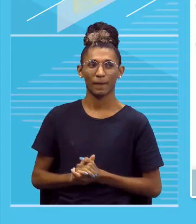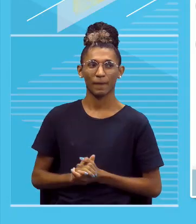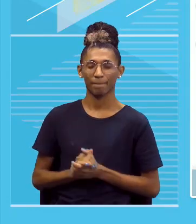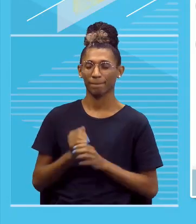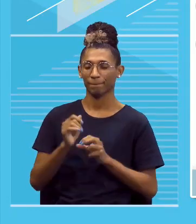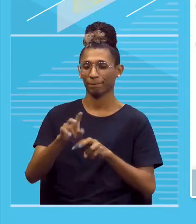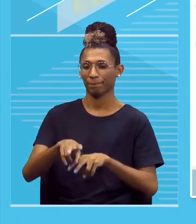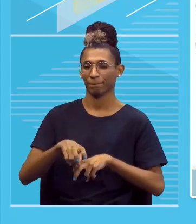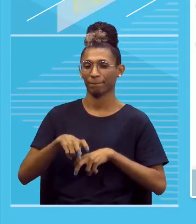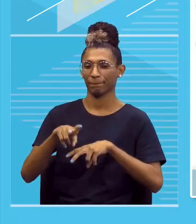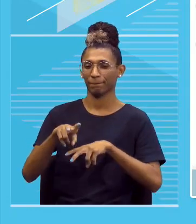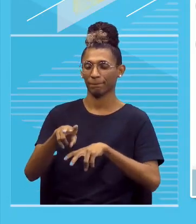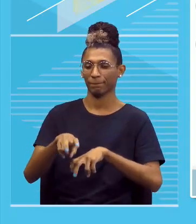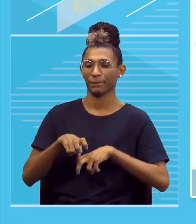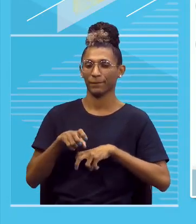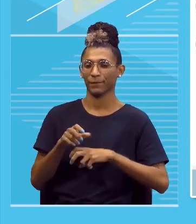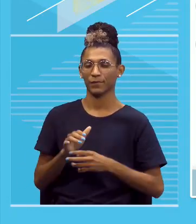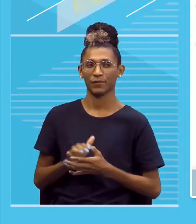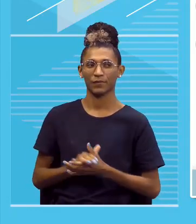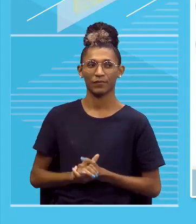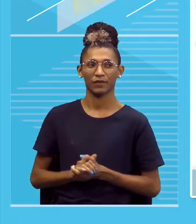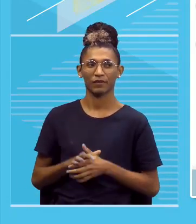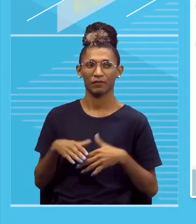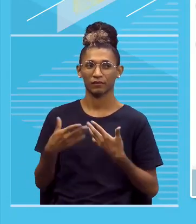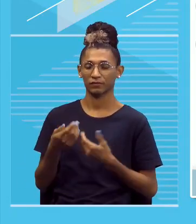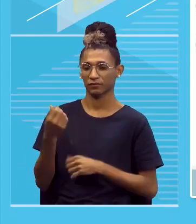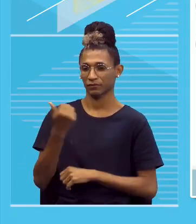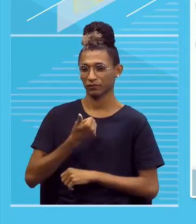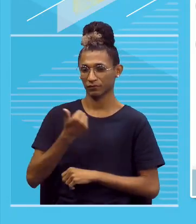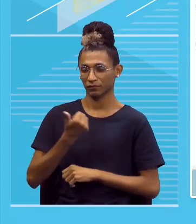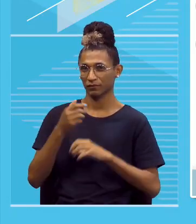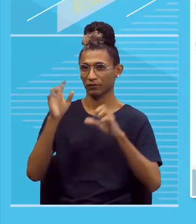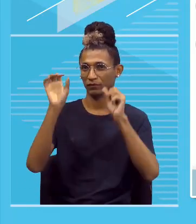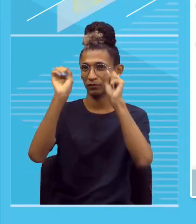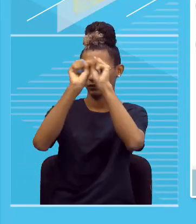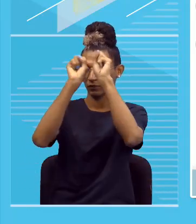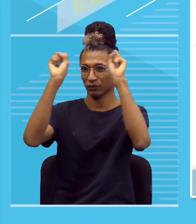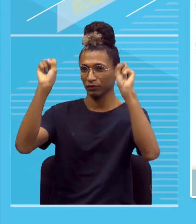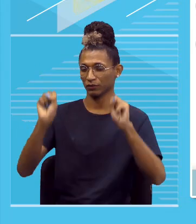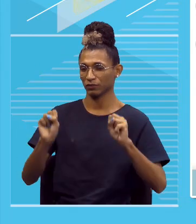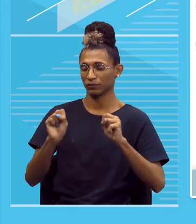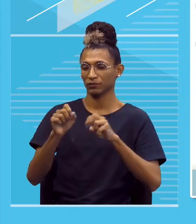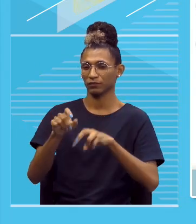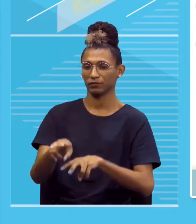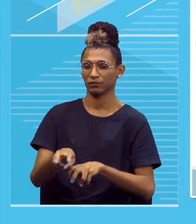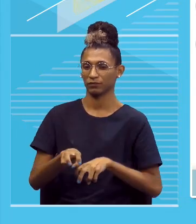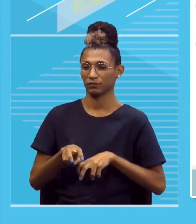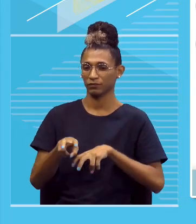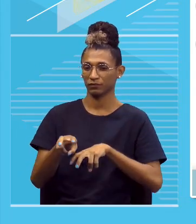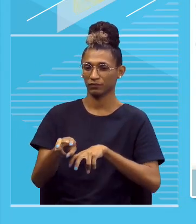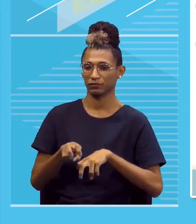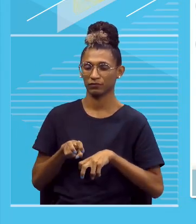agrícolas e o primeiro sistema agrícola que eu quero mostrar